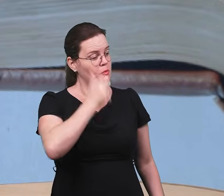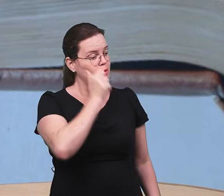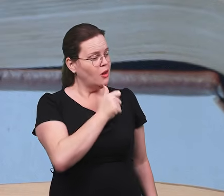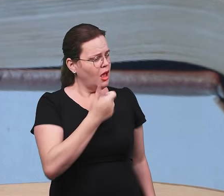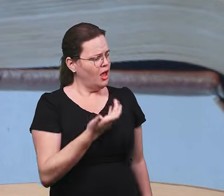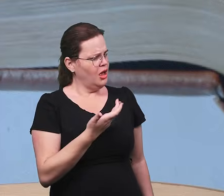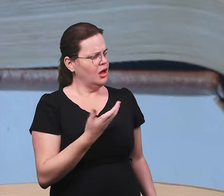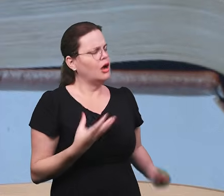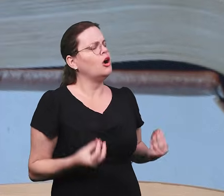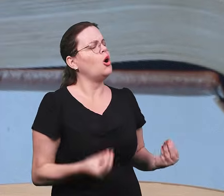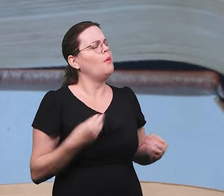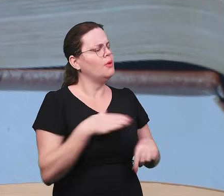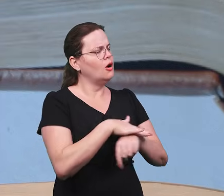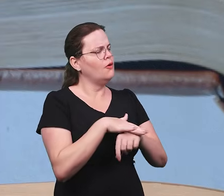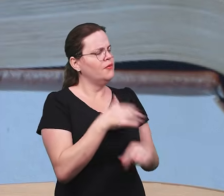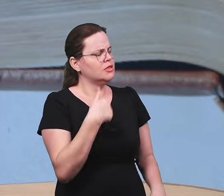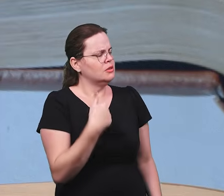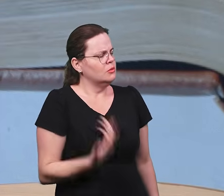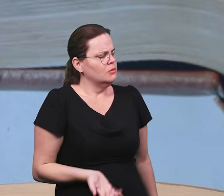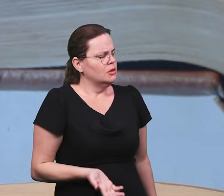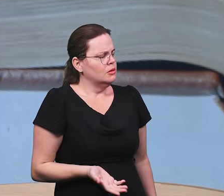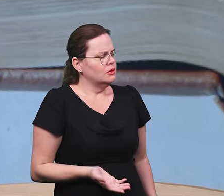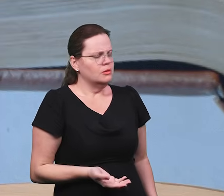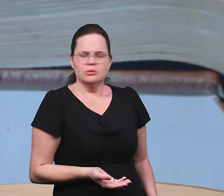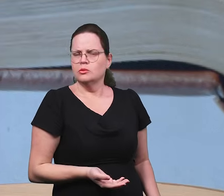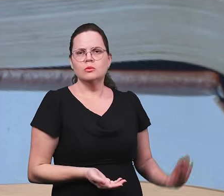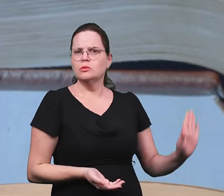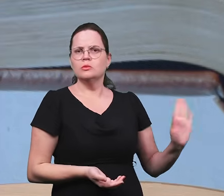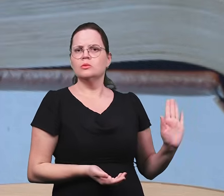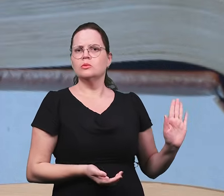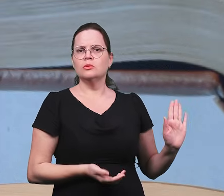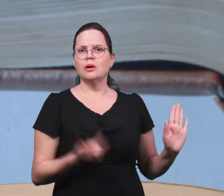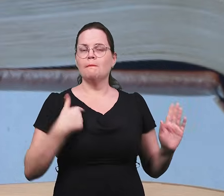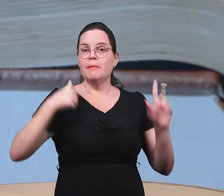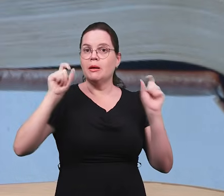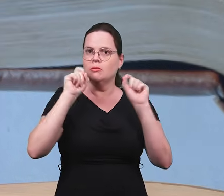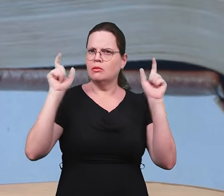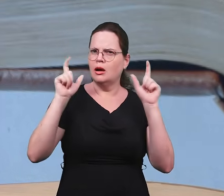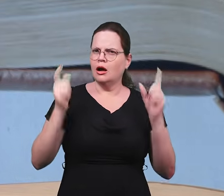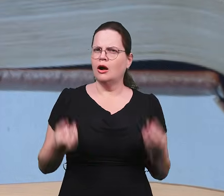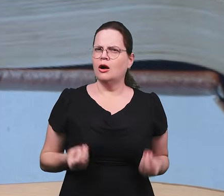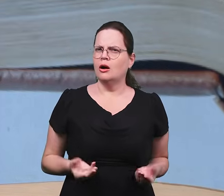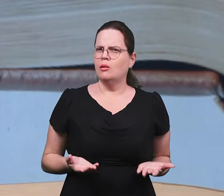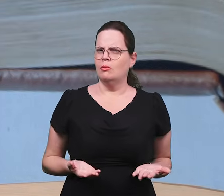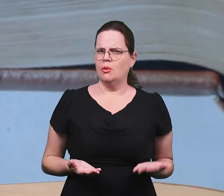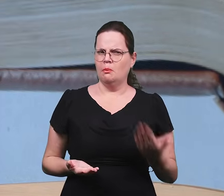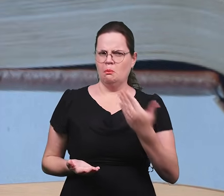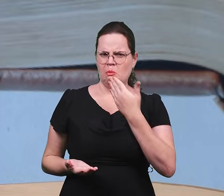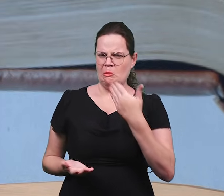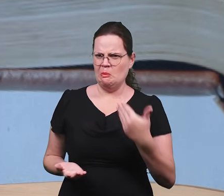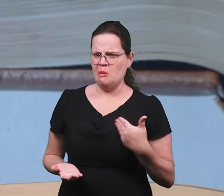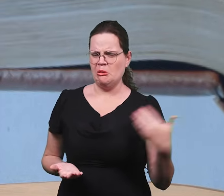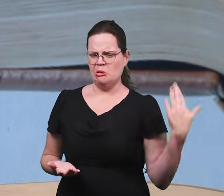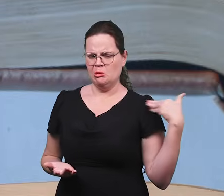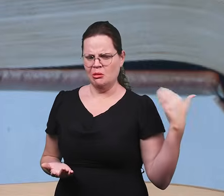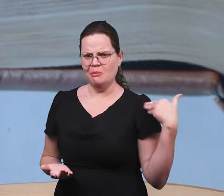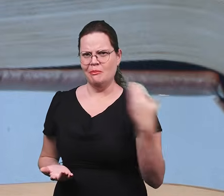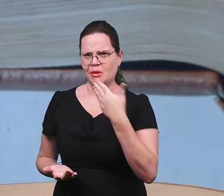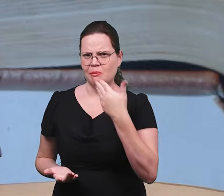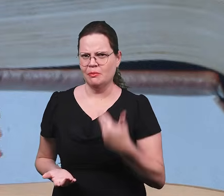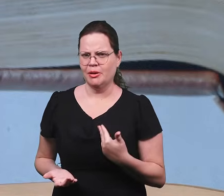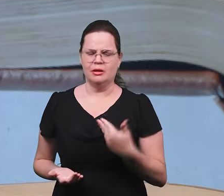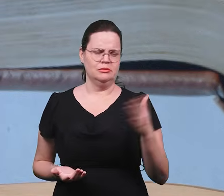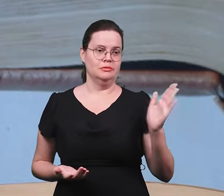uma mulher, como que você está conversando comigo? Então, nós falamos aqui que Jesus, ele quebra todos